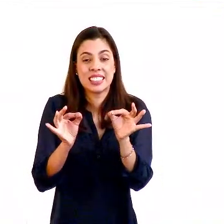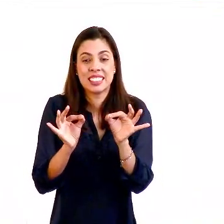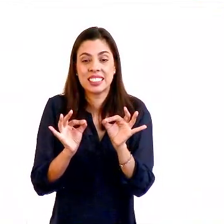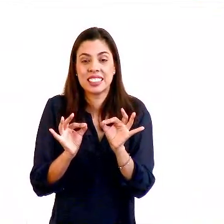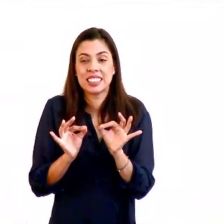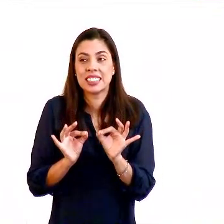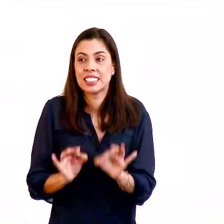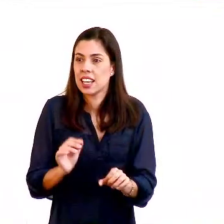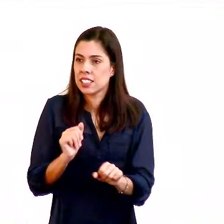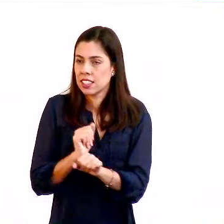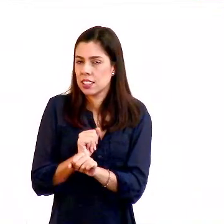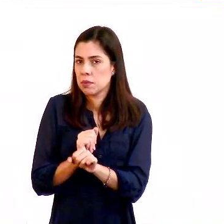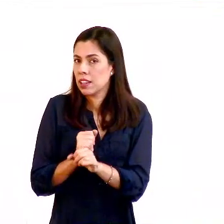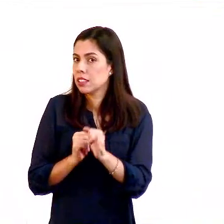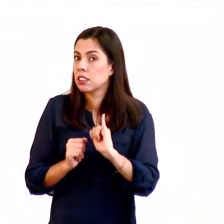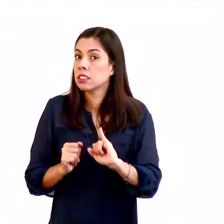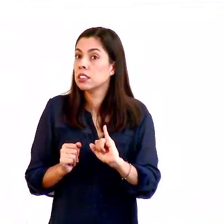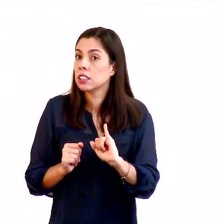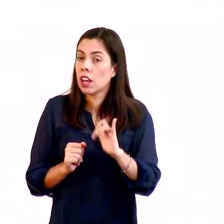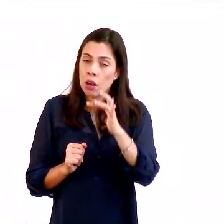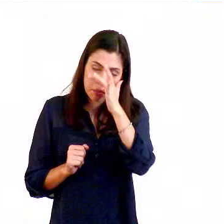mente.